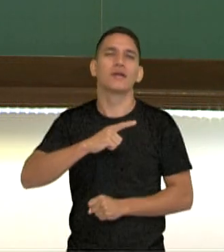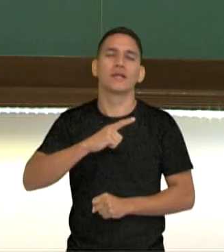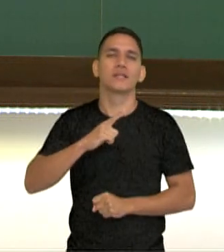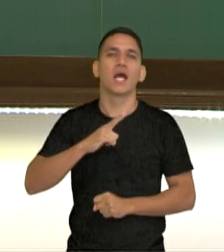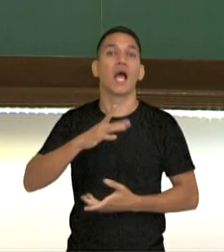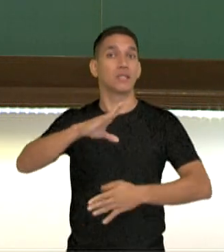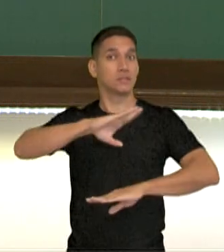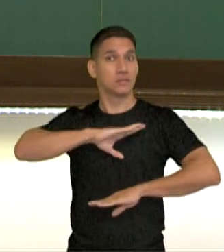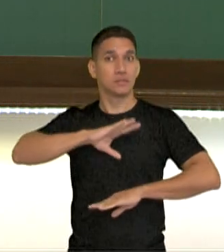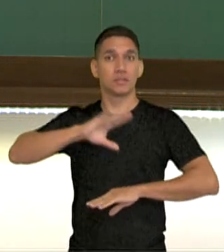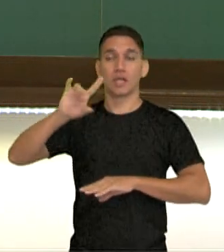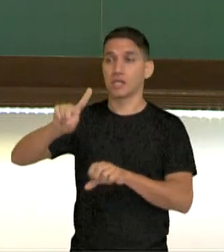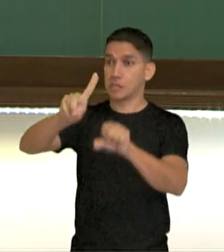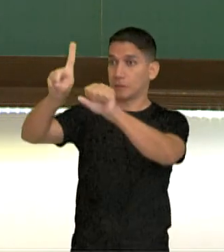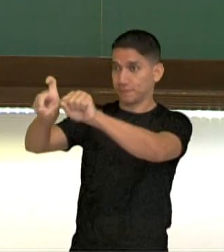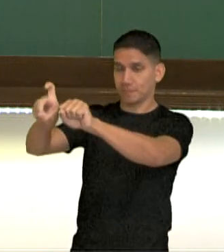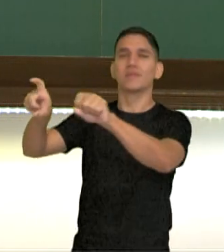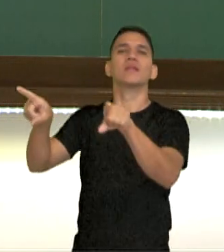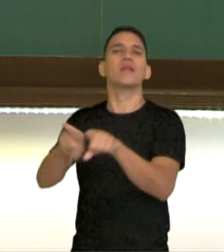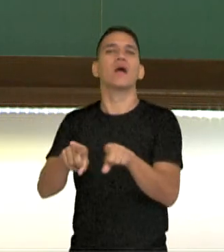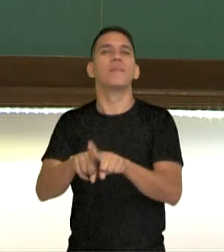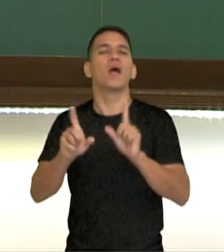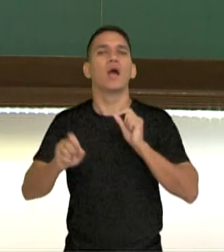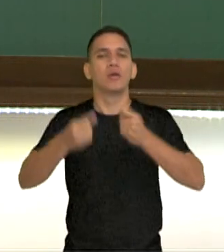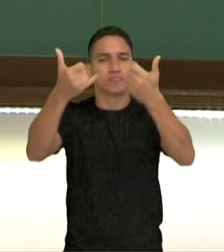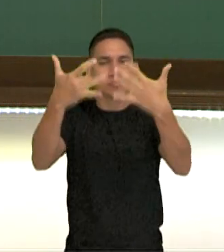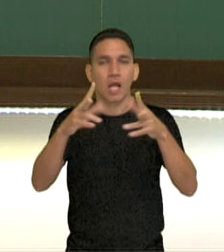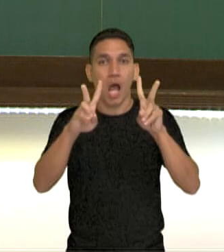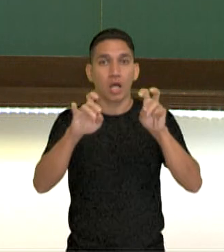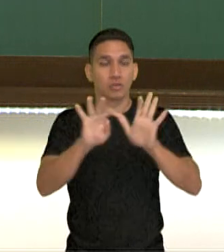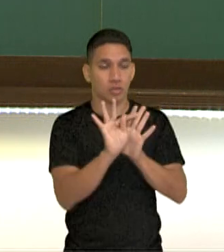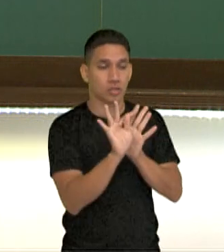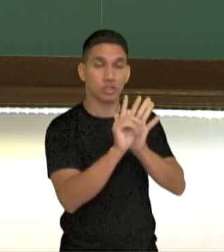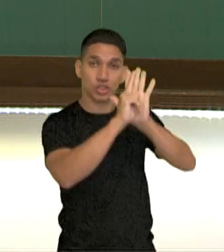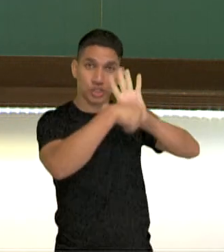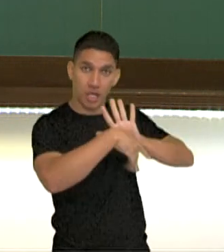caso genitivo e também trabalhamos com o gênero